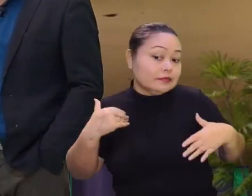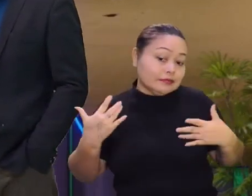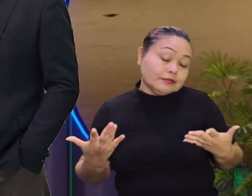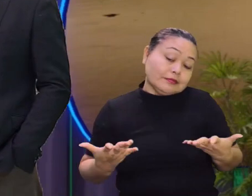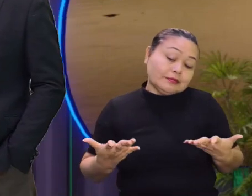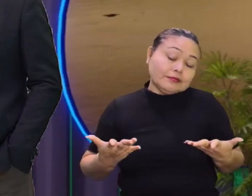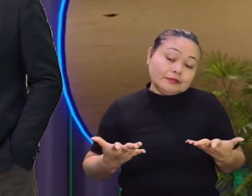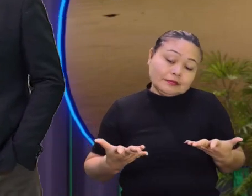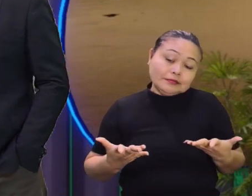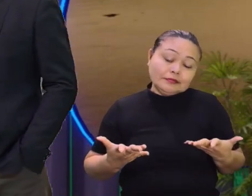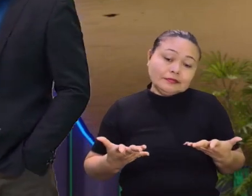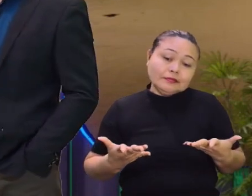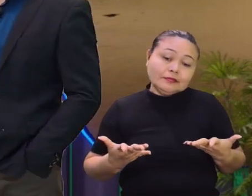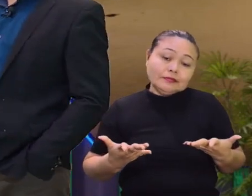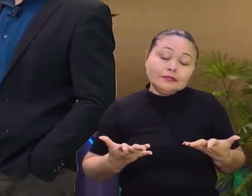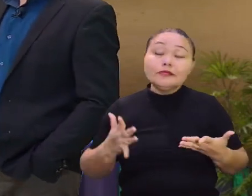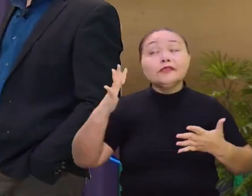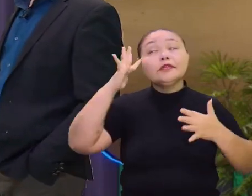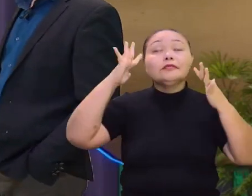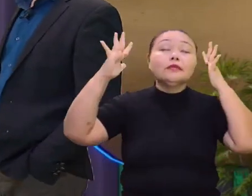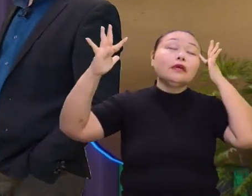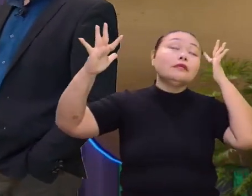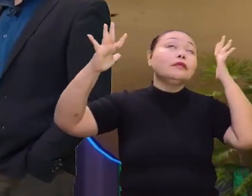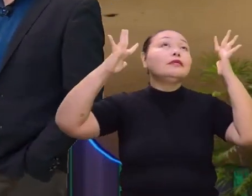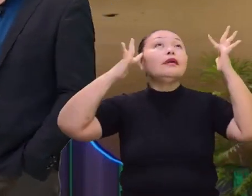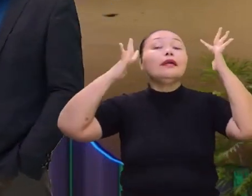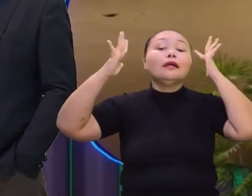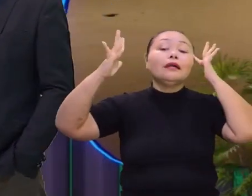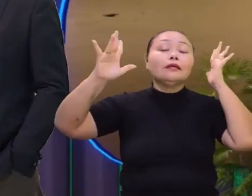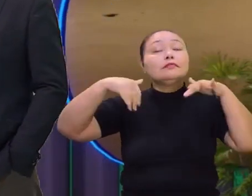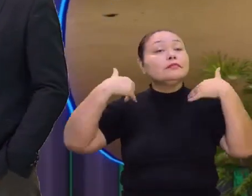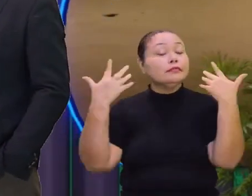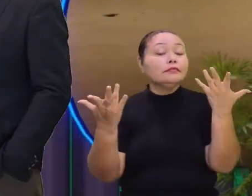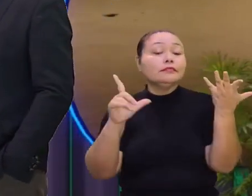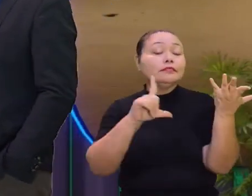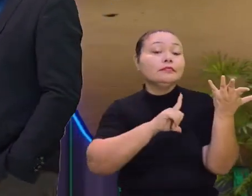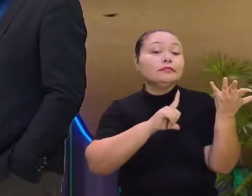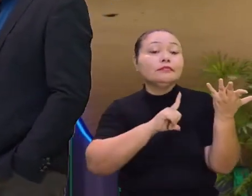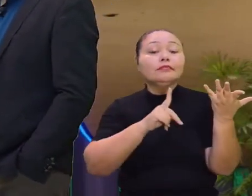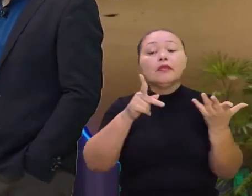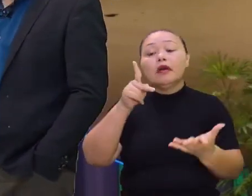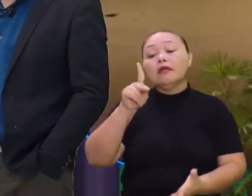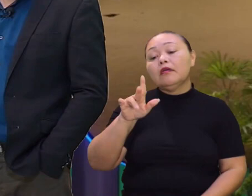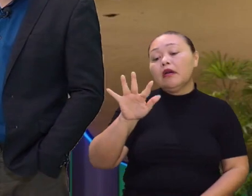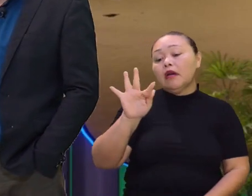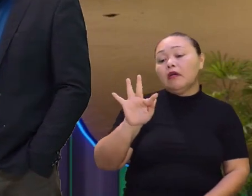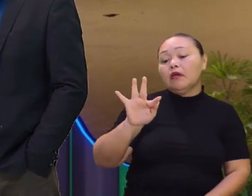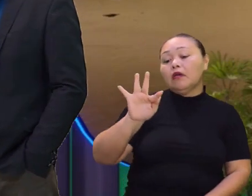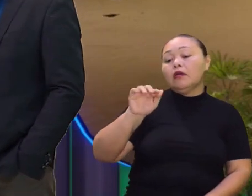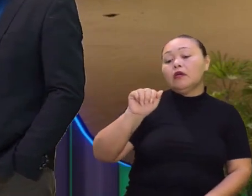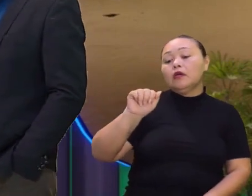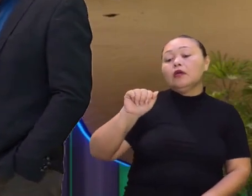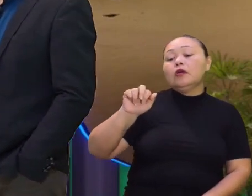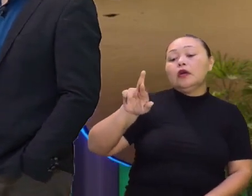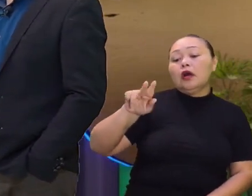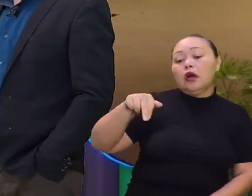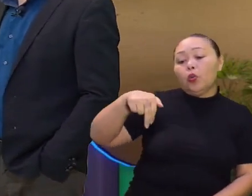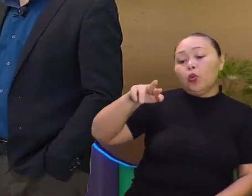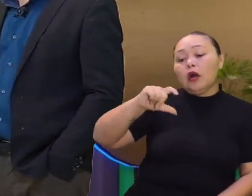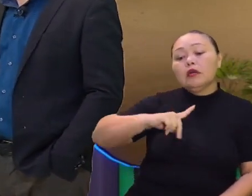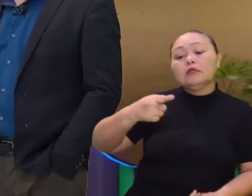Então foi um sonho, um grande sonho vivido por Farquhar, pelos